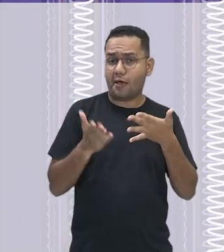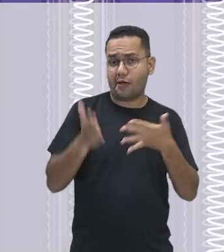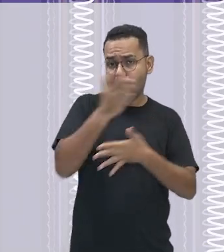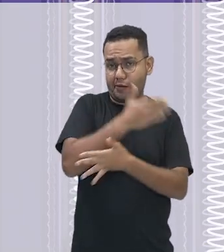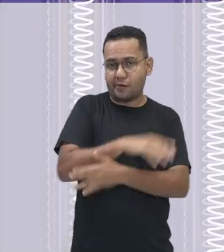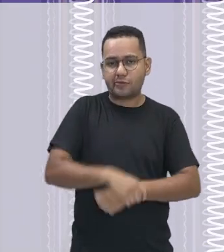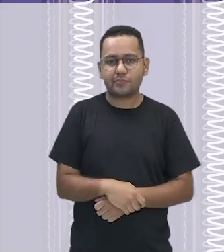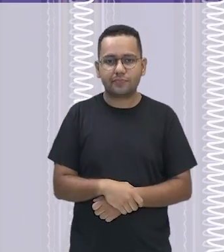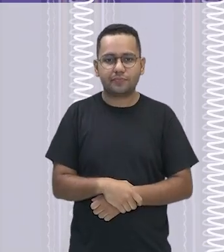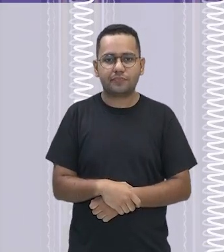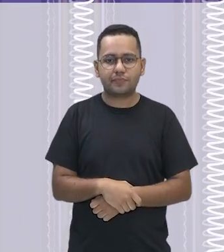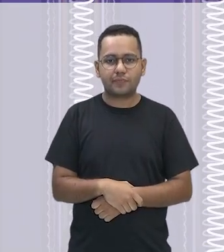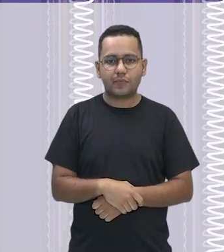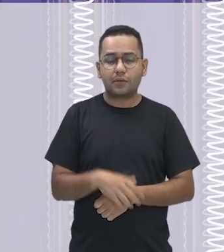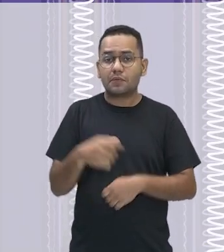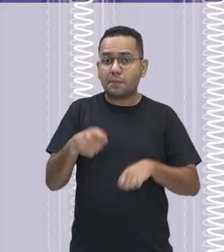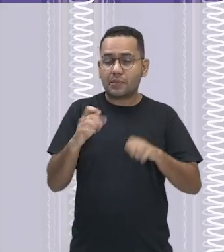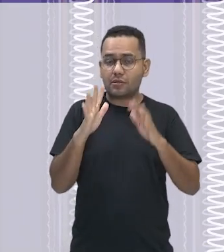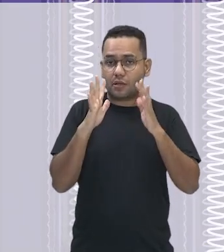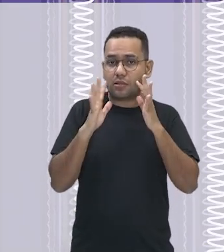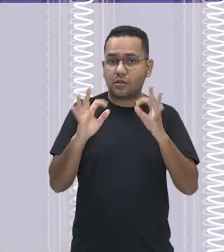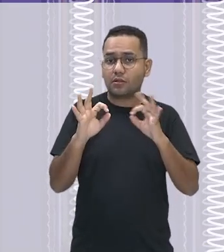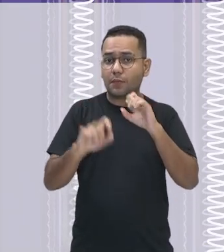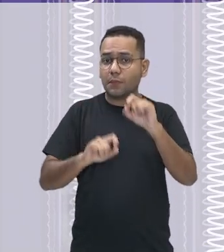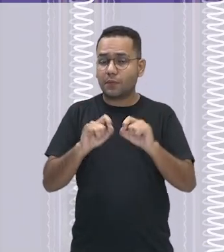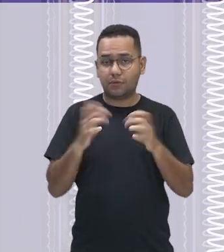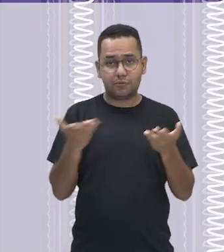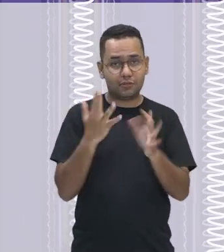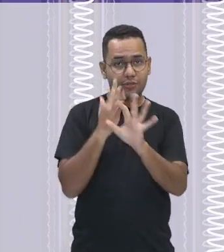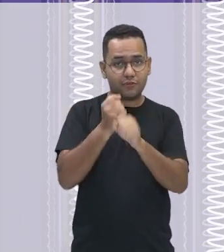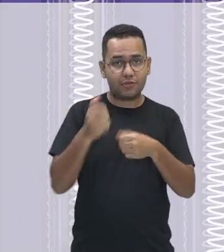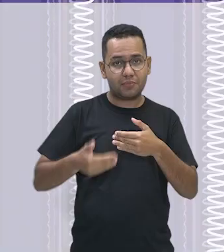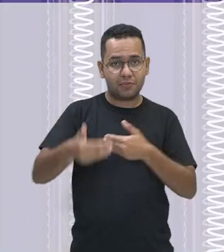muita atenção para a nossa parte da revisão de hoje.